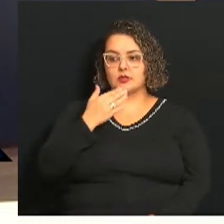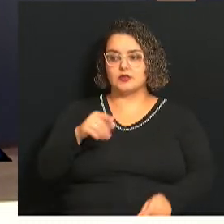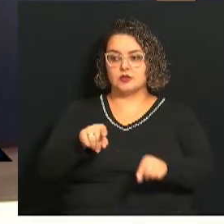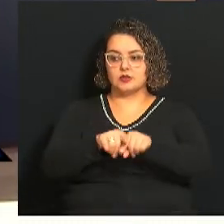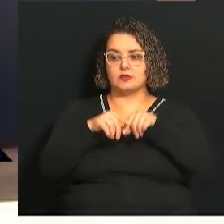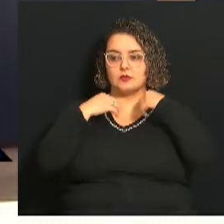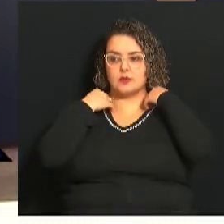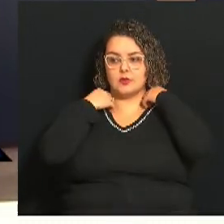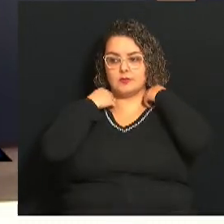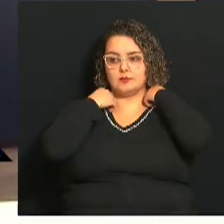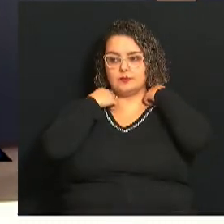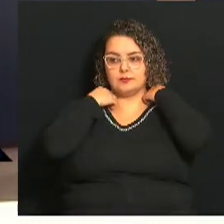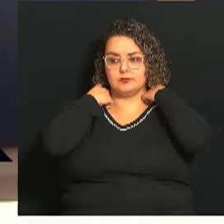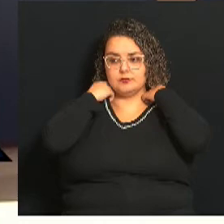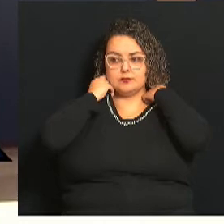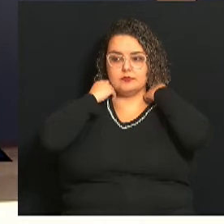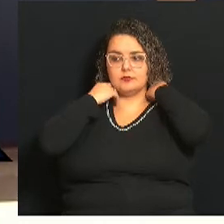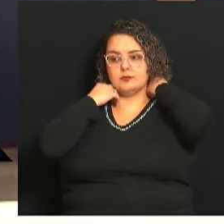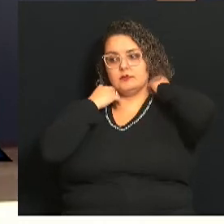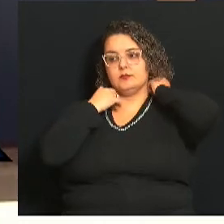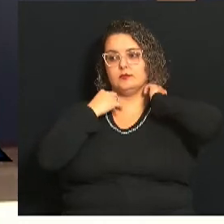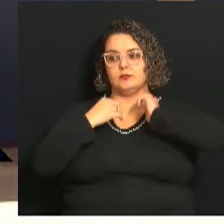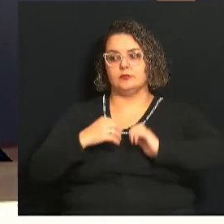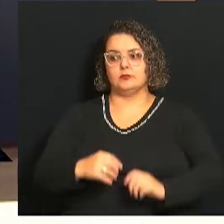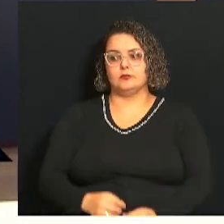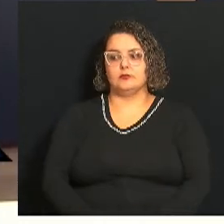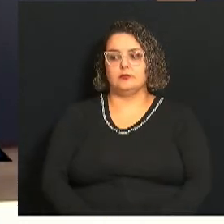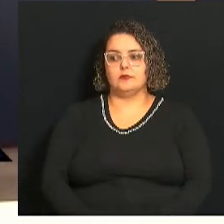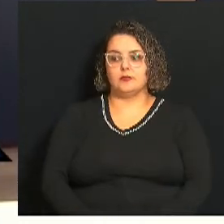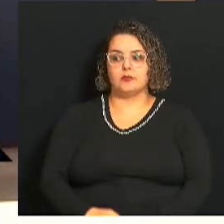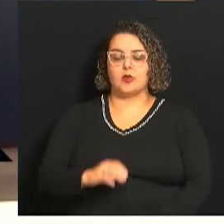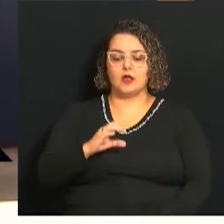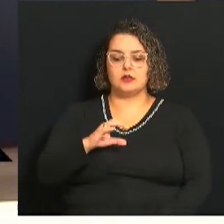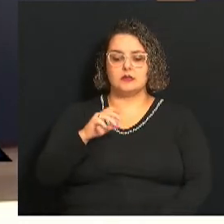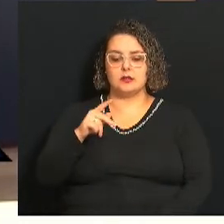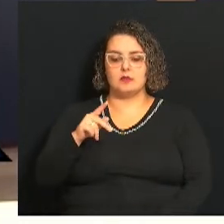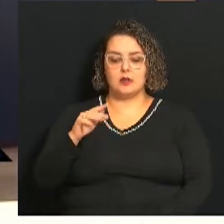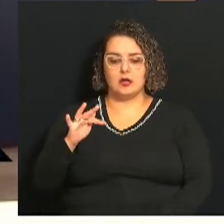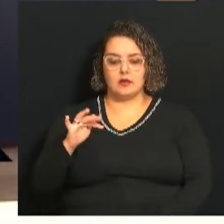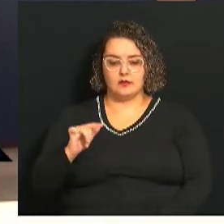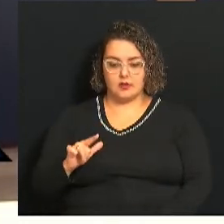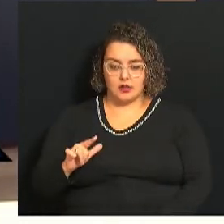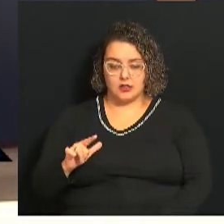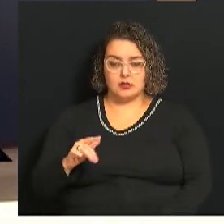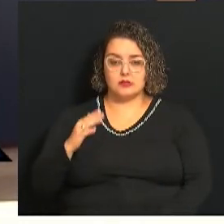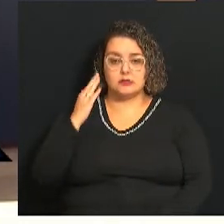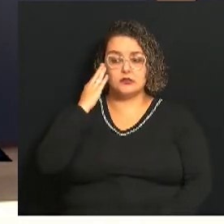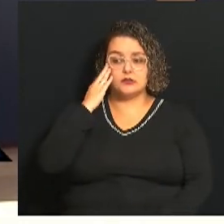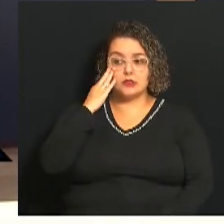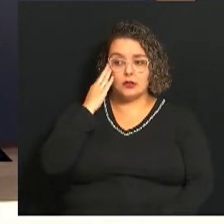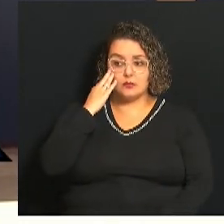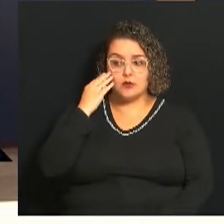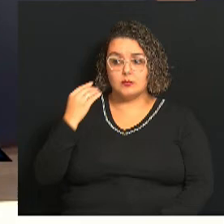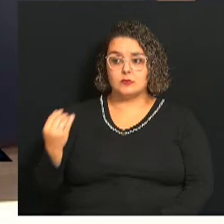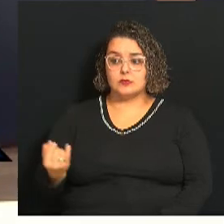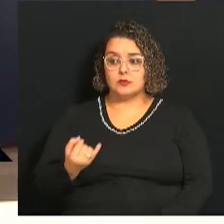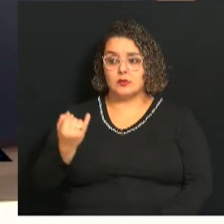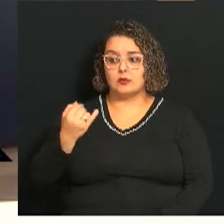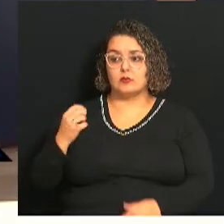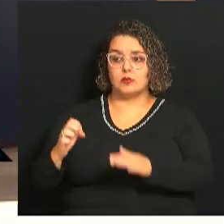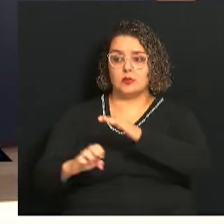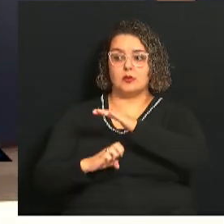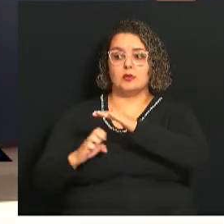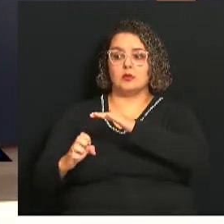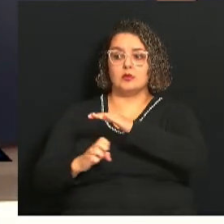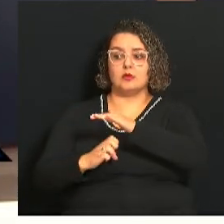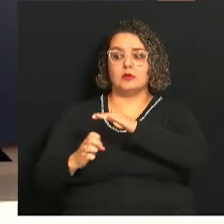CPFL, né? A gente sabe a importância da empresa Até entendo que a execução do trabalho se